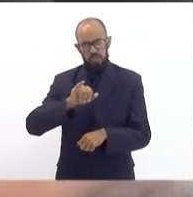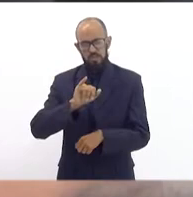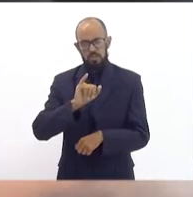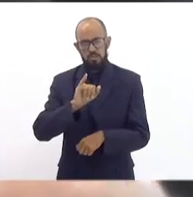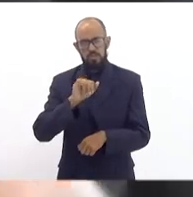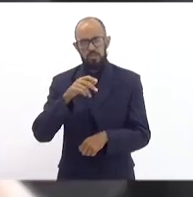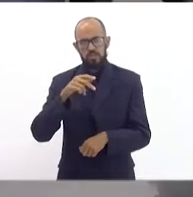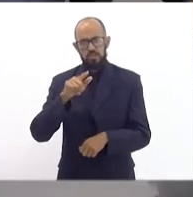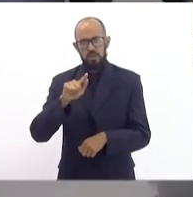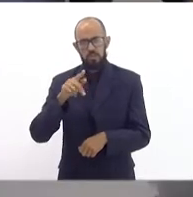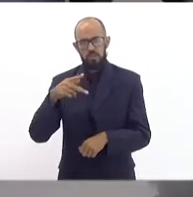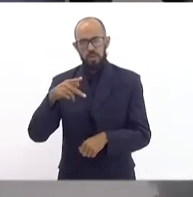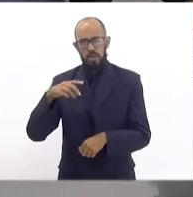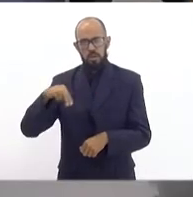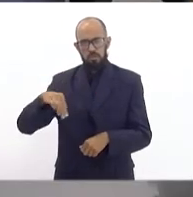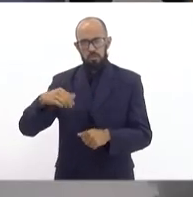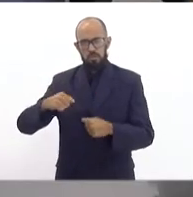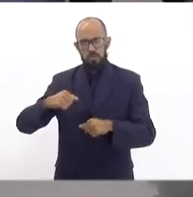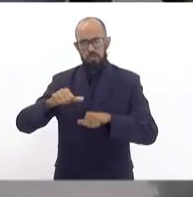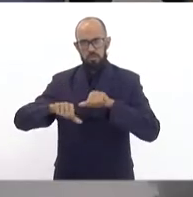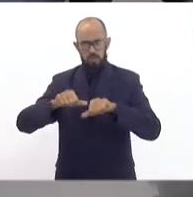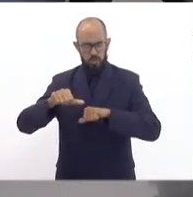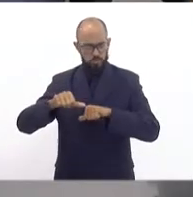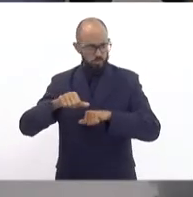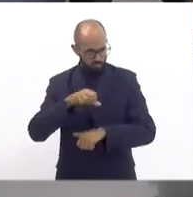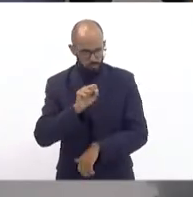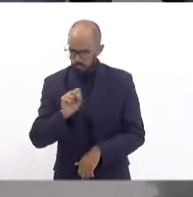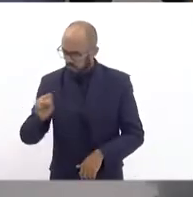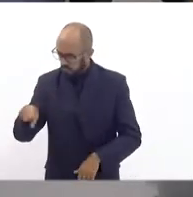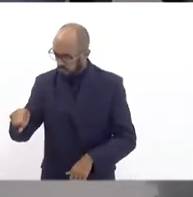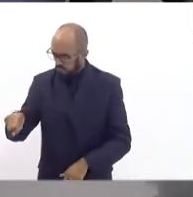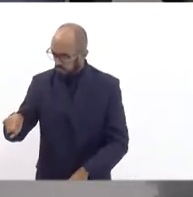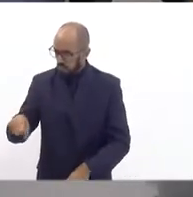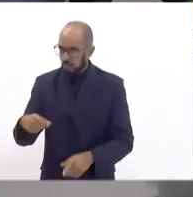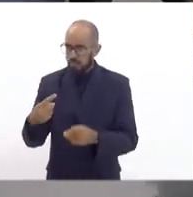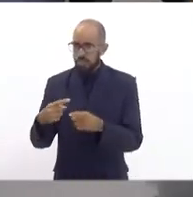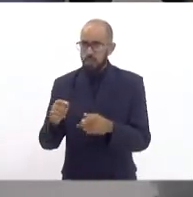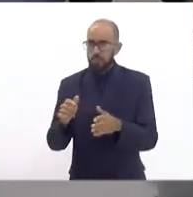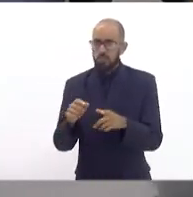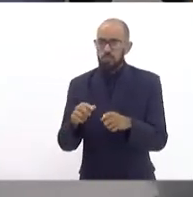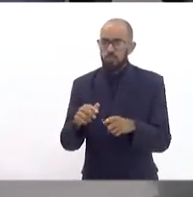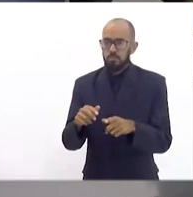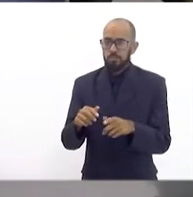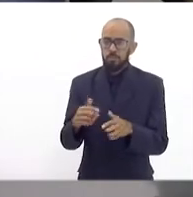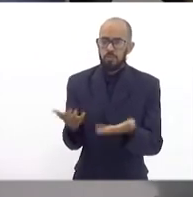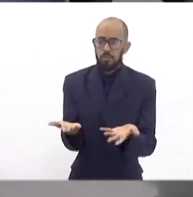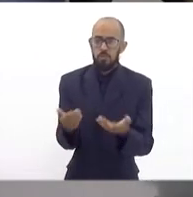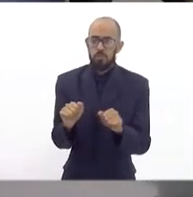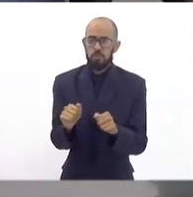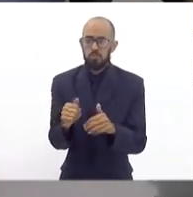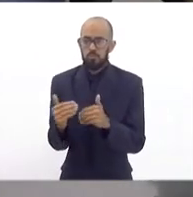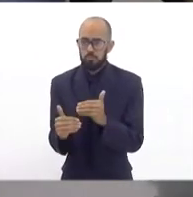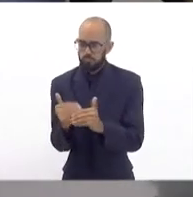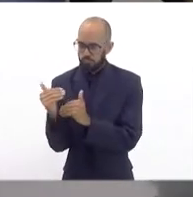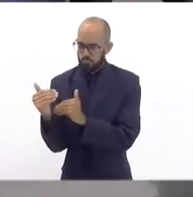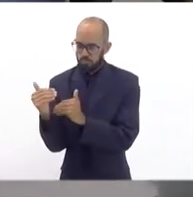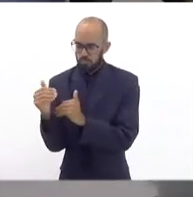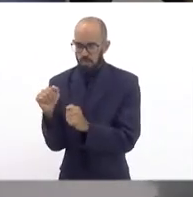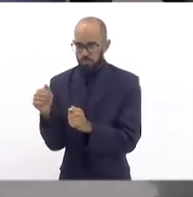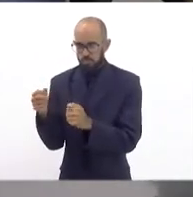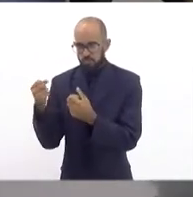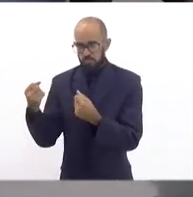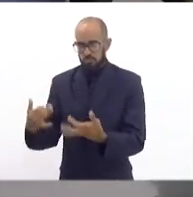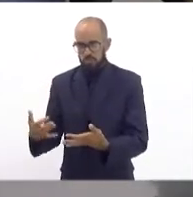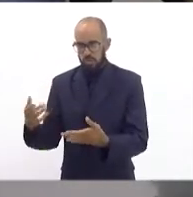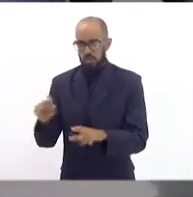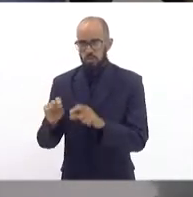modificado? Sim, inclusive, a partir... Posso dar agora mais um passinho aqui para explicar, se vocês me